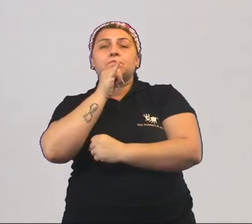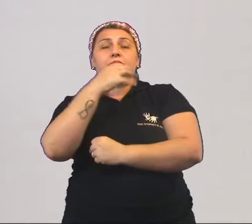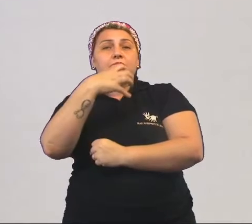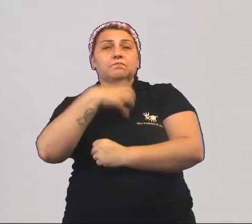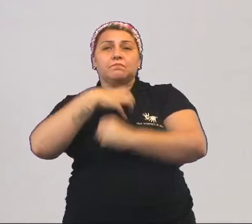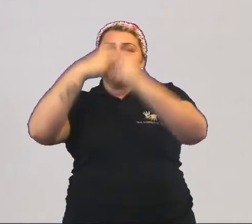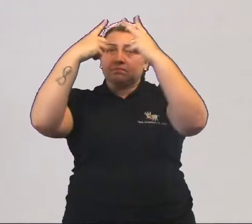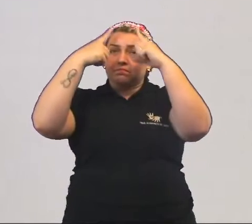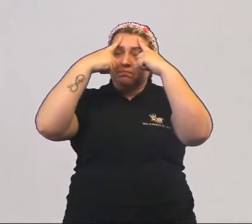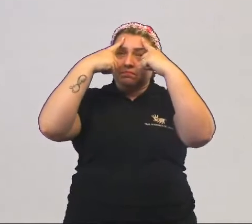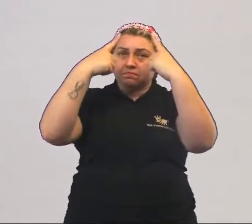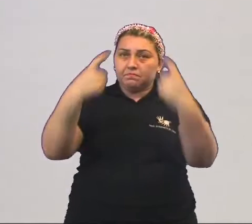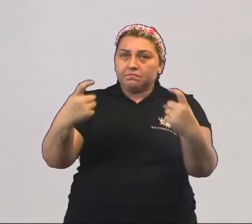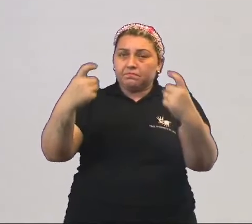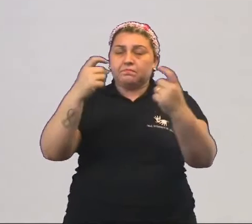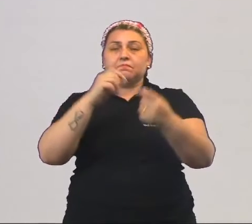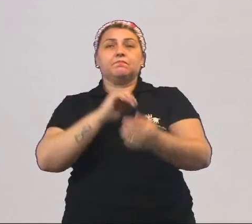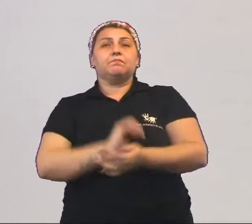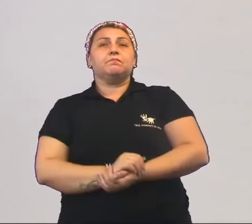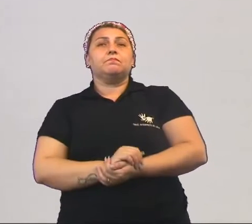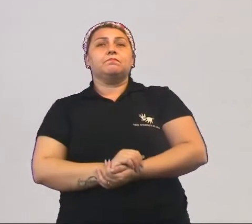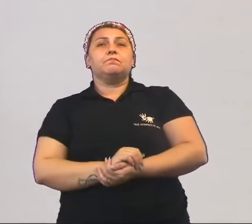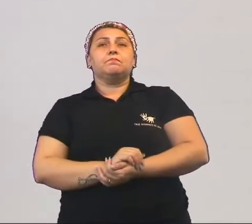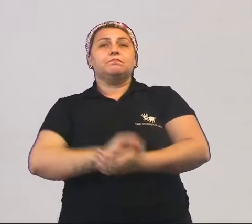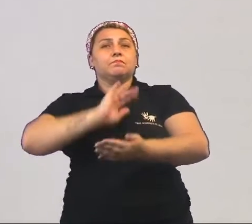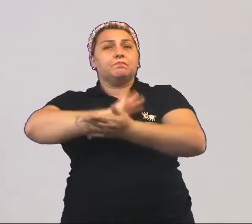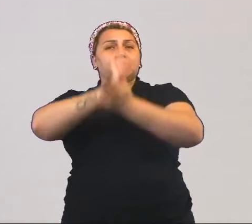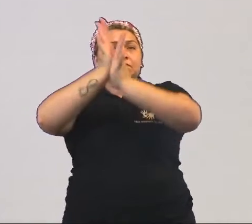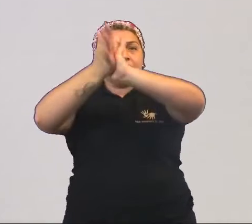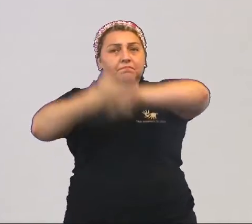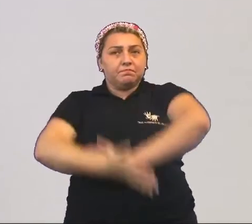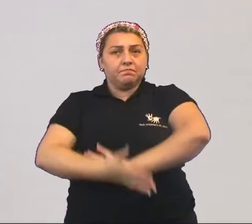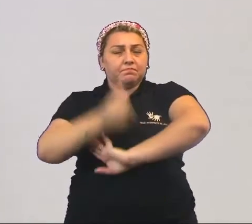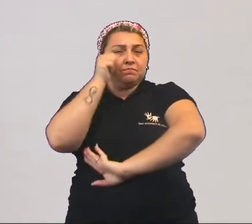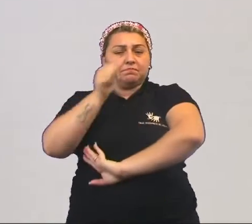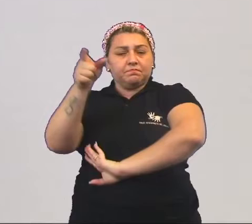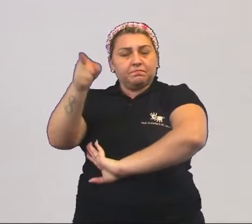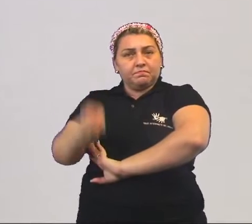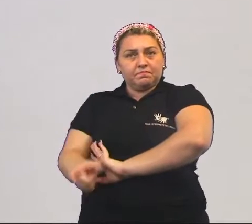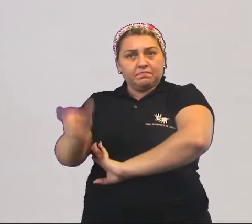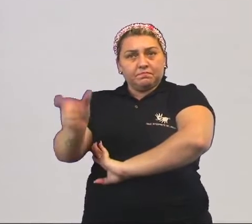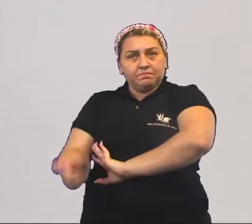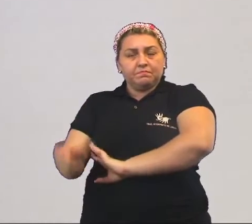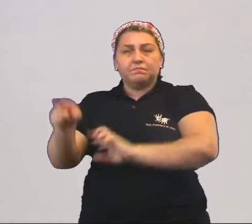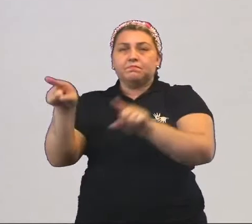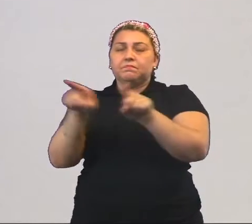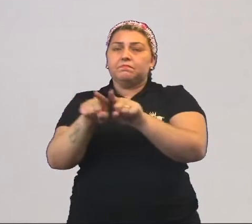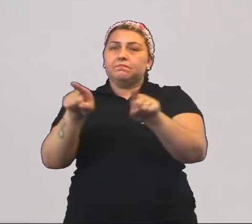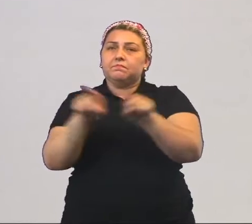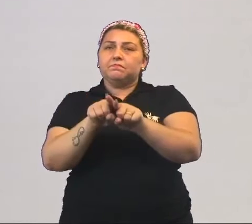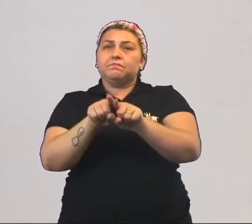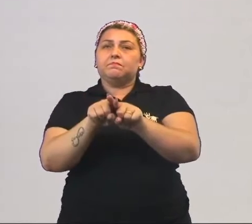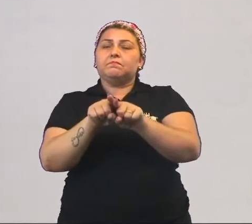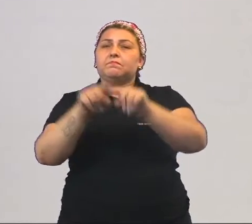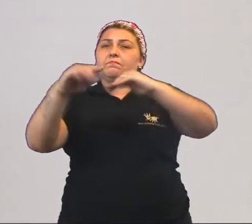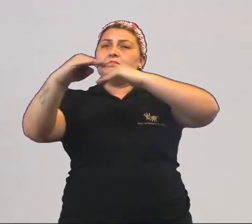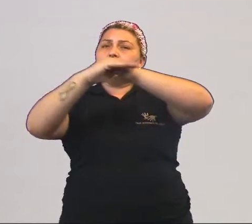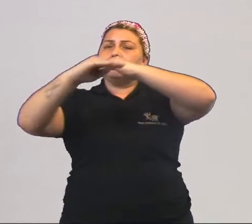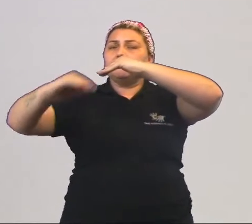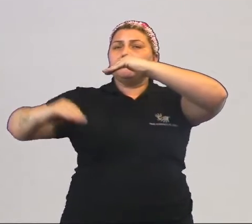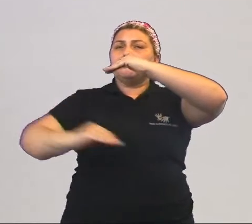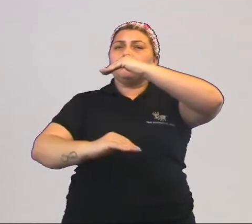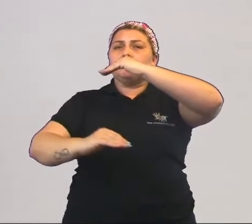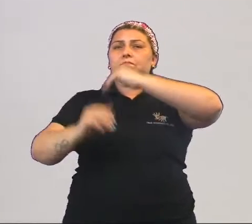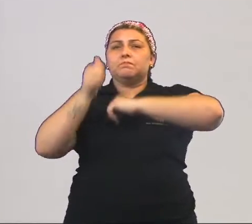de violência, são formas de discriminação em relação à mulher, são formas de inferiorização